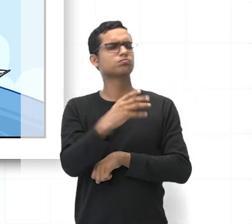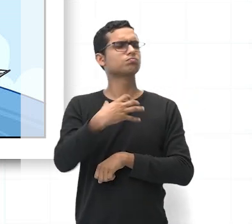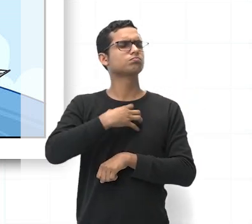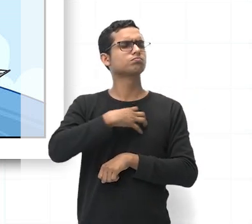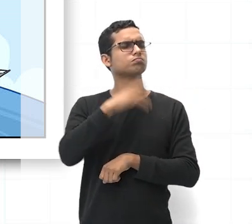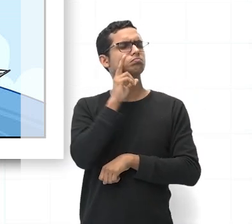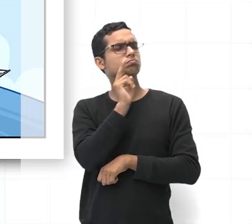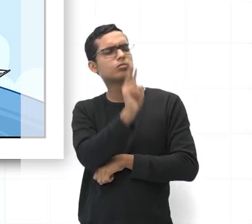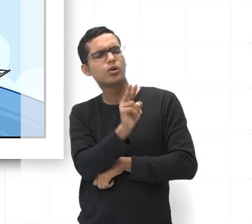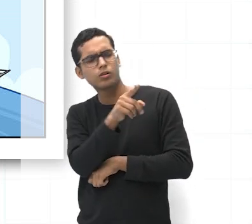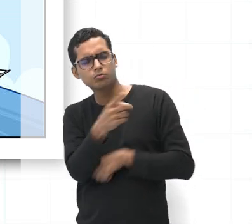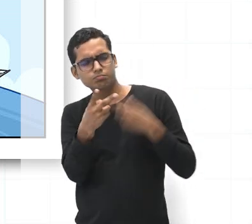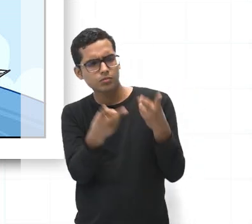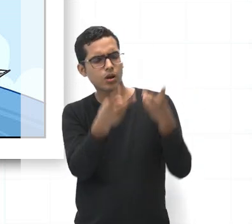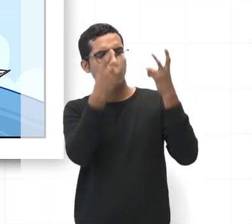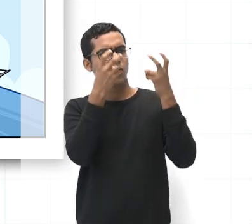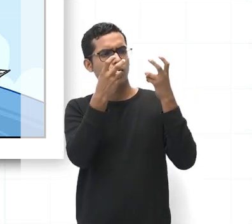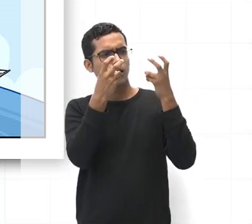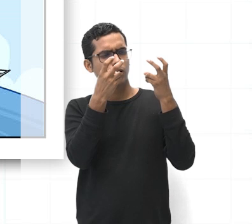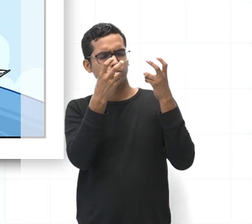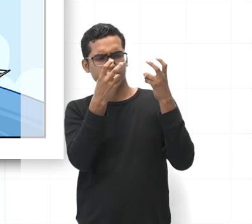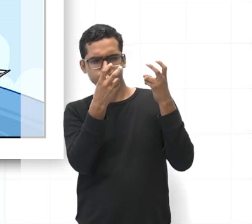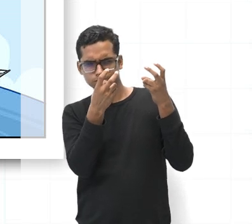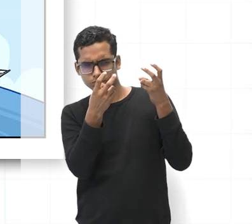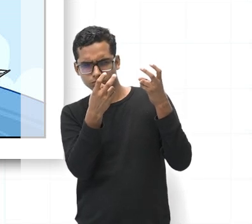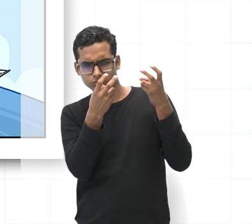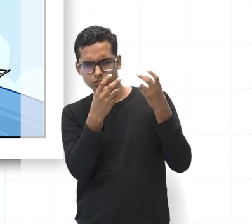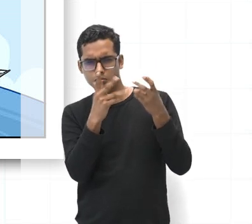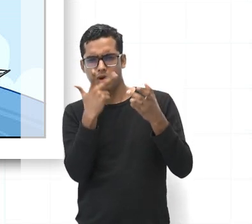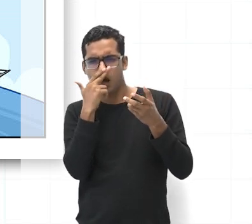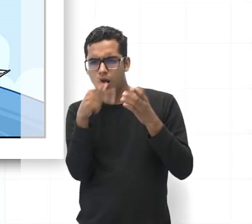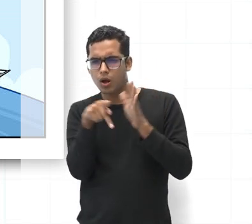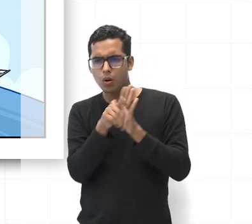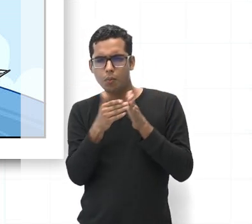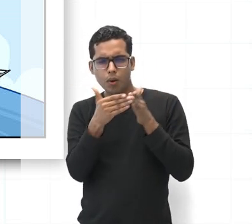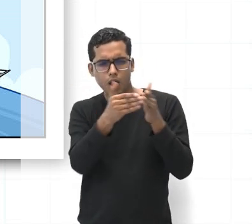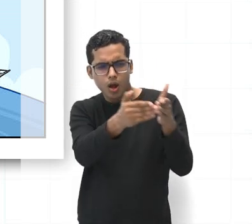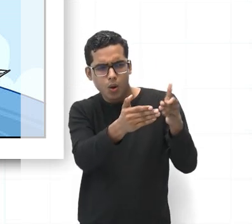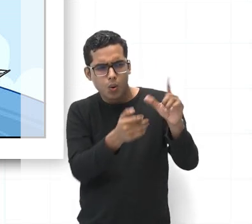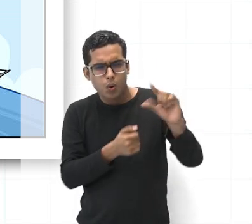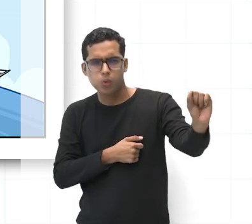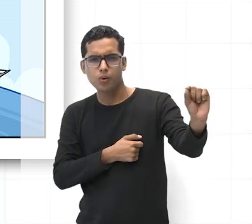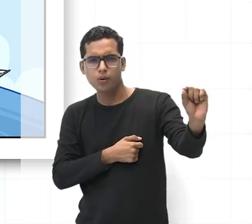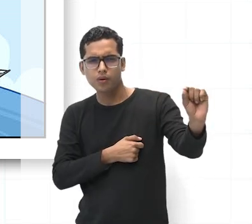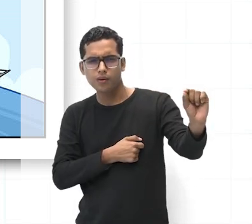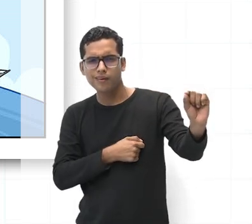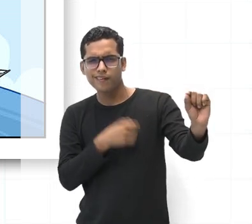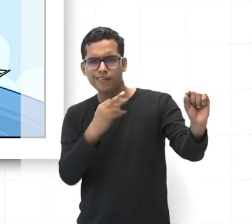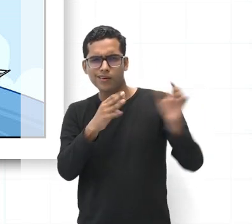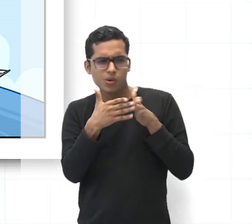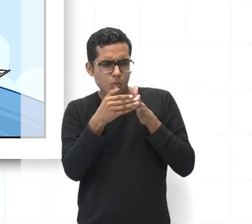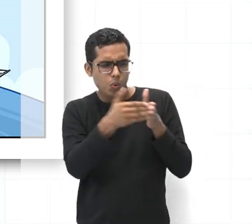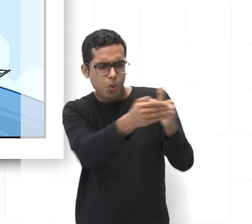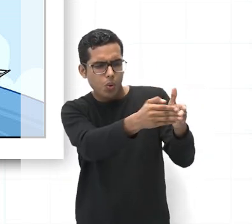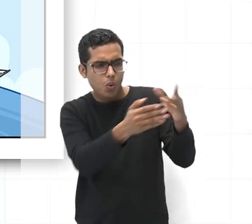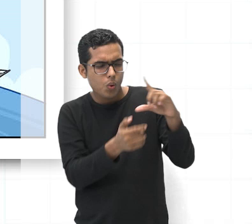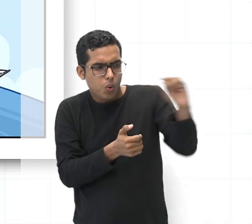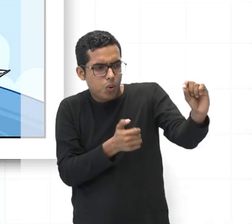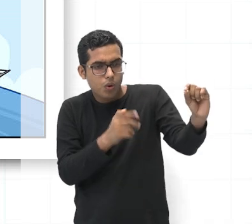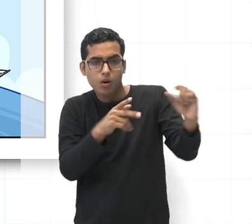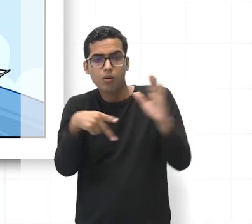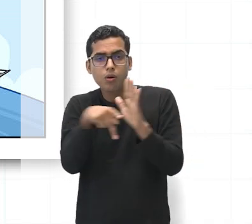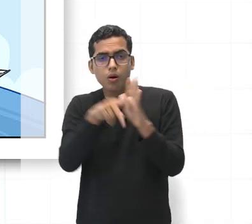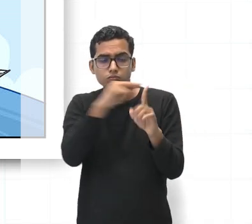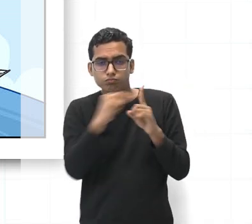a sensação de que ele está desaparecendo no horizonte? Então, isso é o quê? A